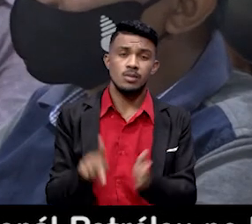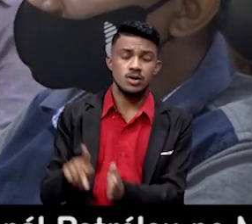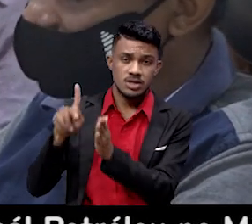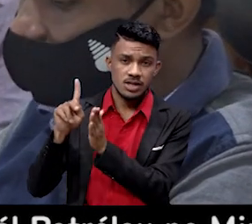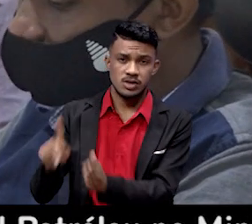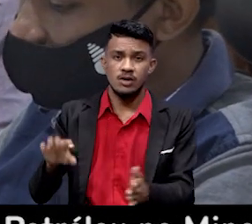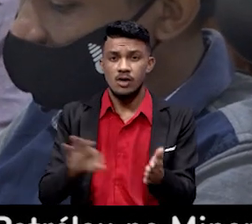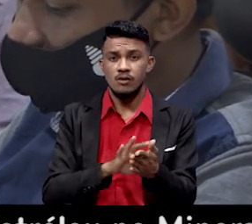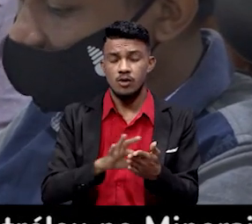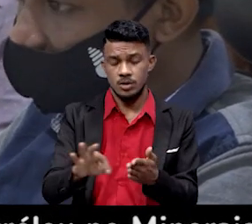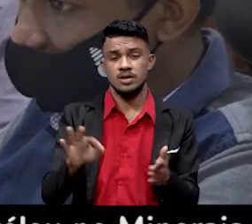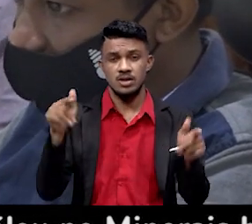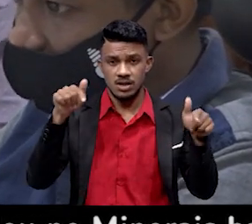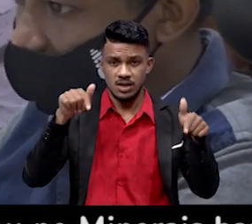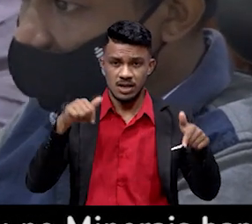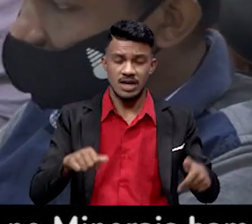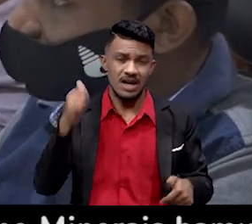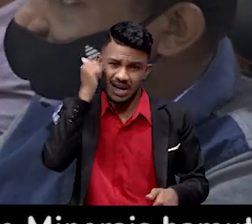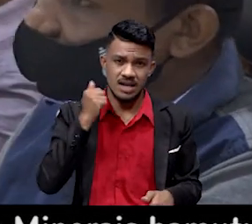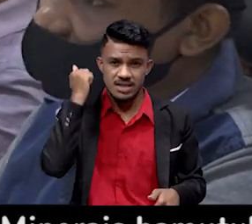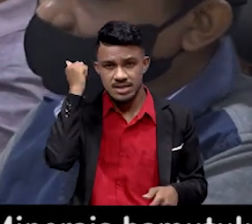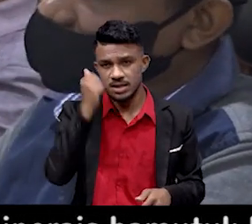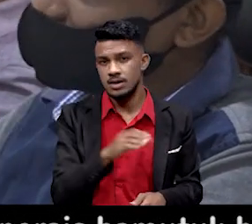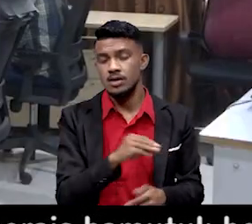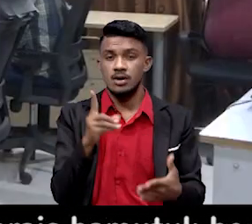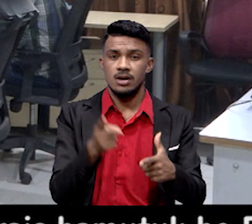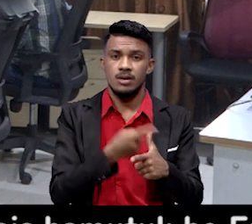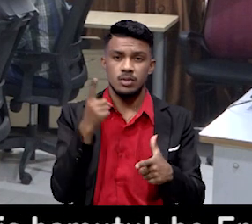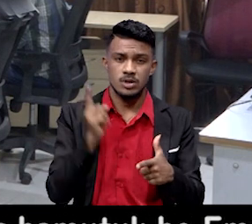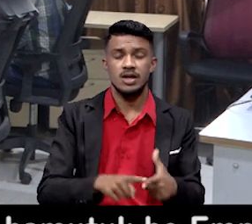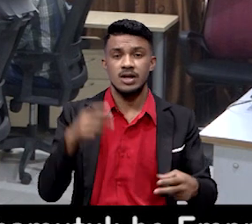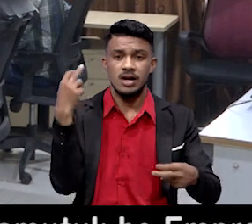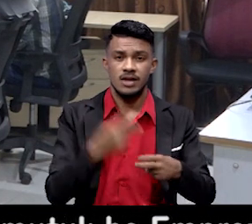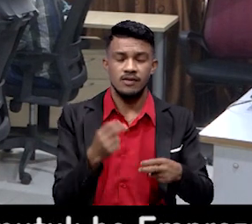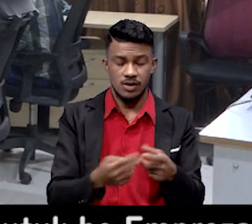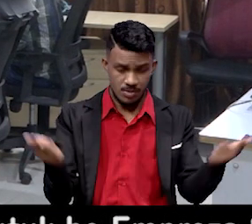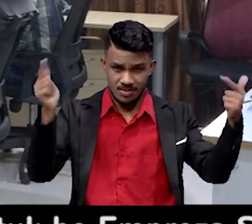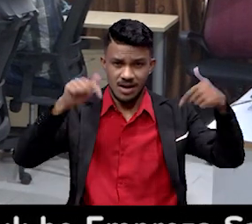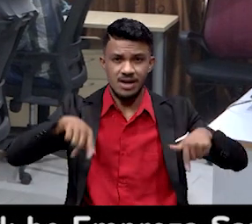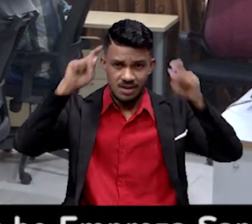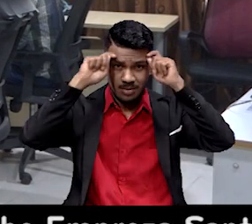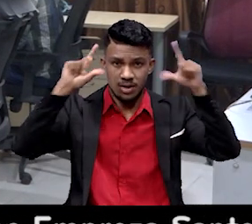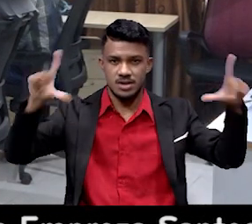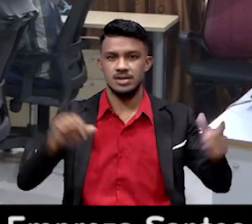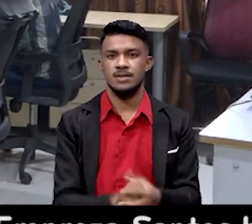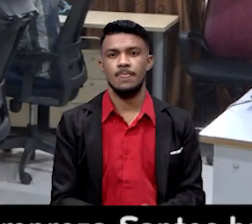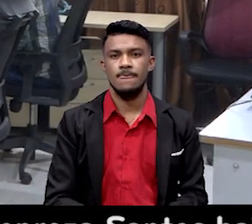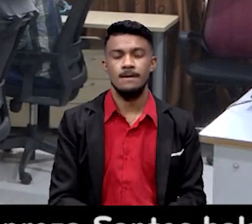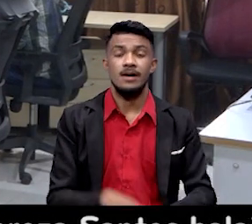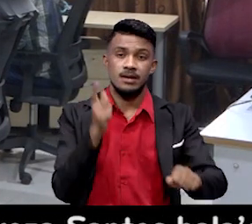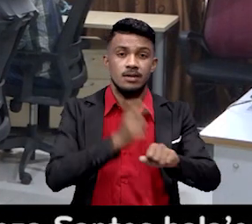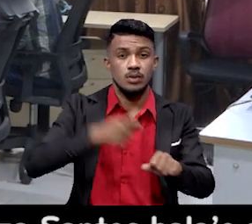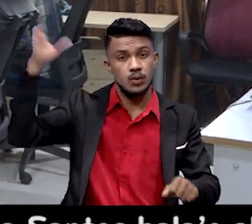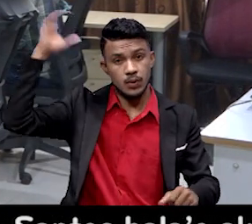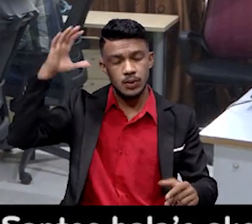tomak akontese Oceano Pasífiku Tropical depois ni influência sei to'o Timor-Leste. La Niña atu akontese ni